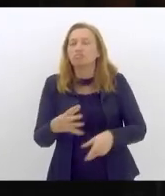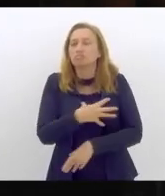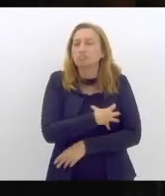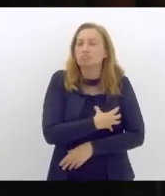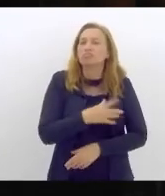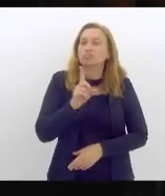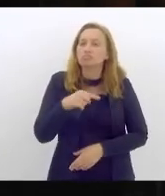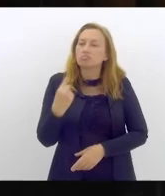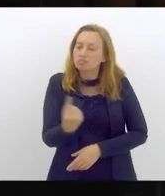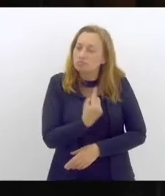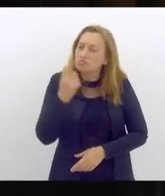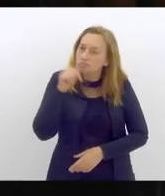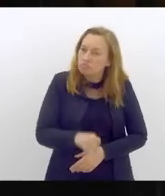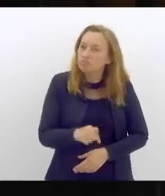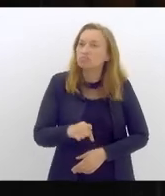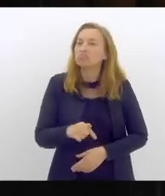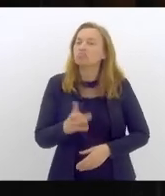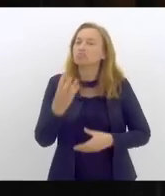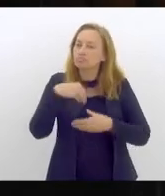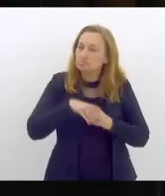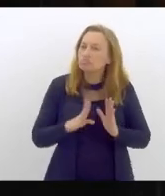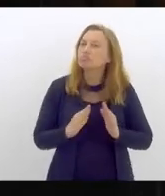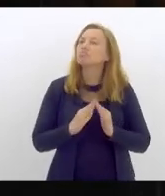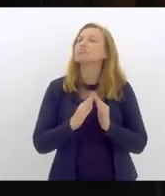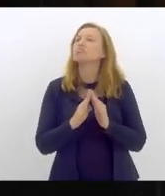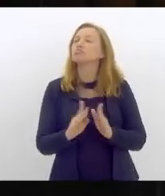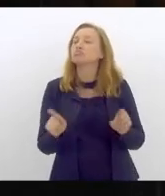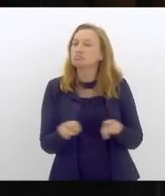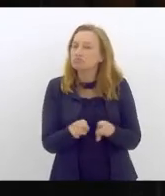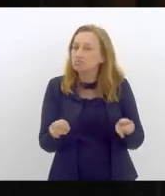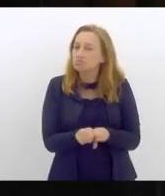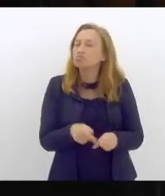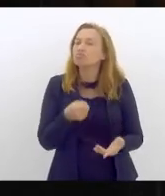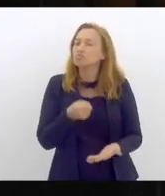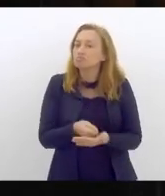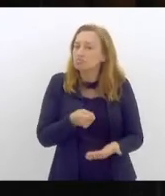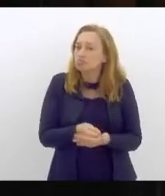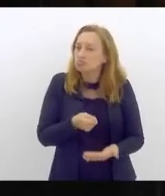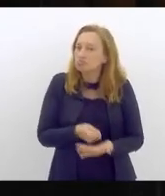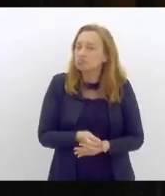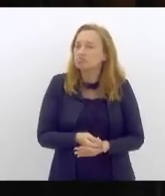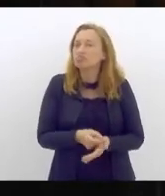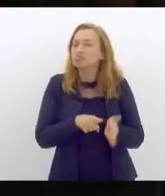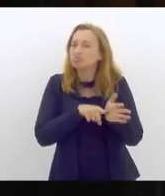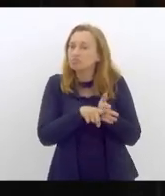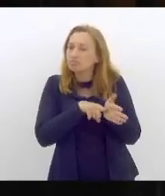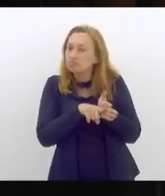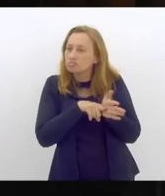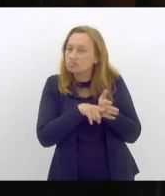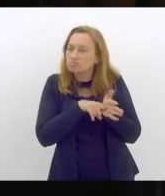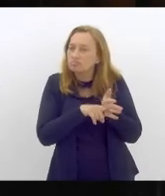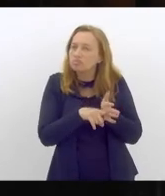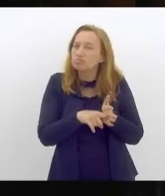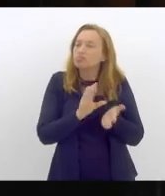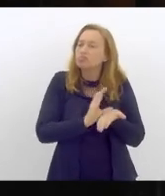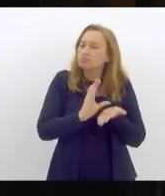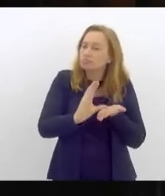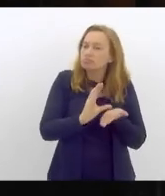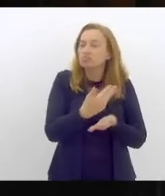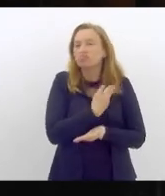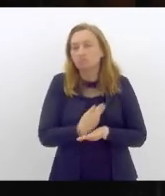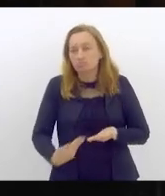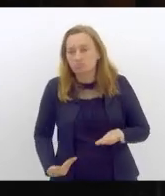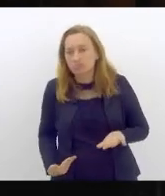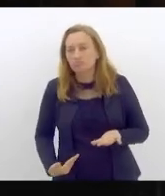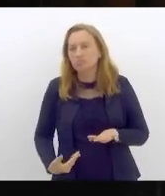é a gente aqui dentro dessa casa que também tem a obrigação de fiscalizar os recursos que o